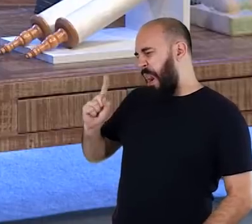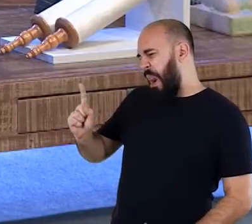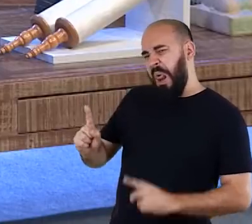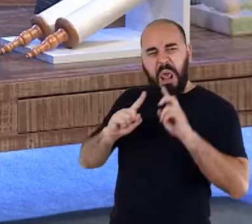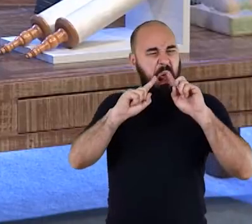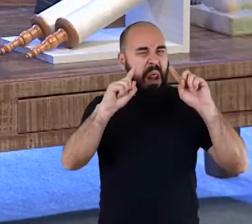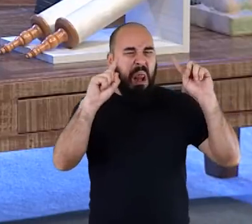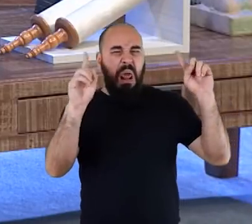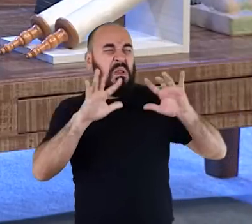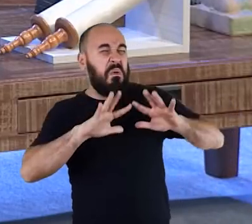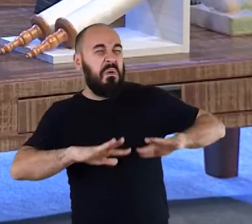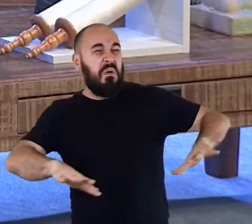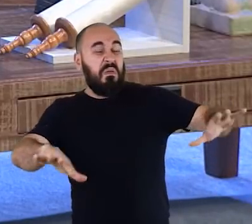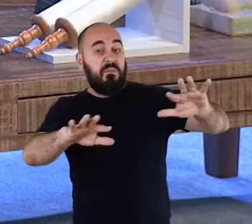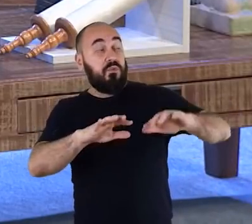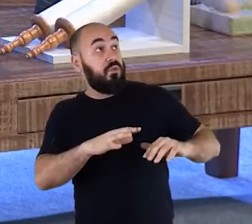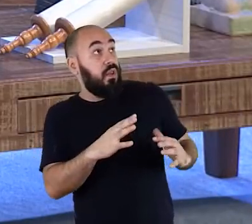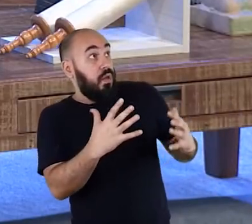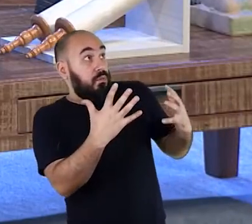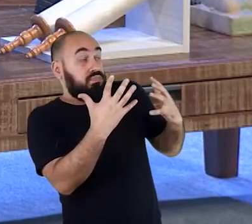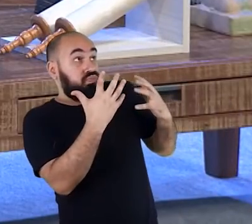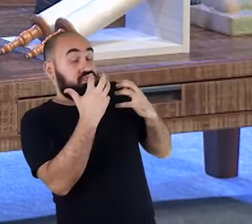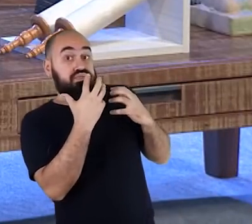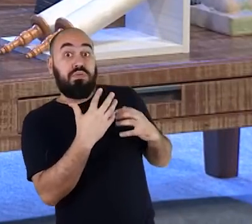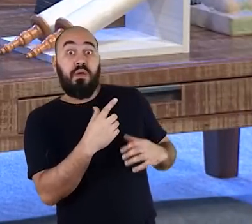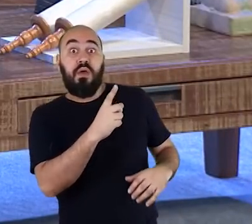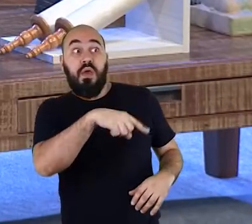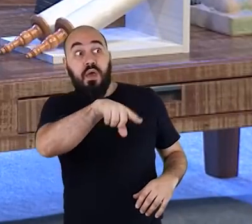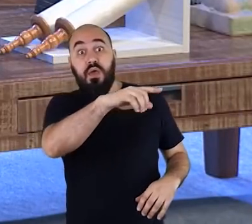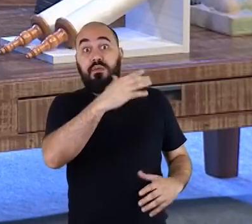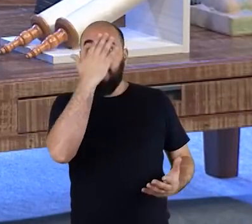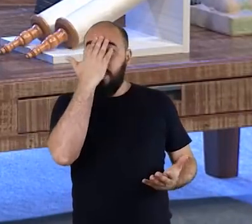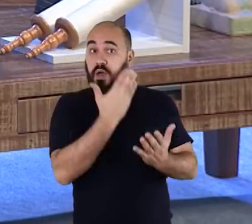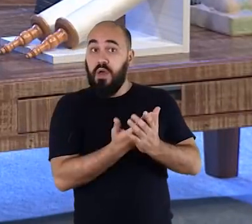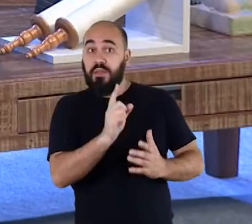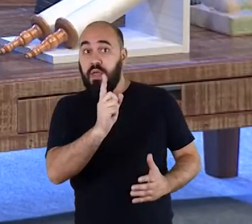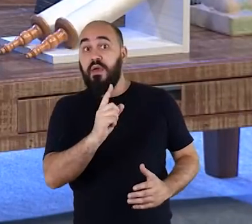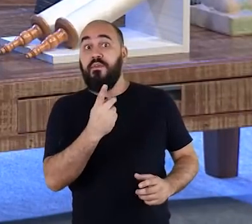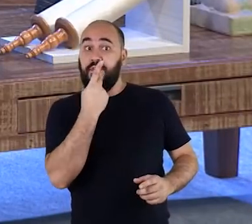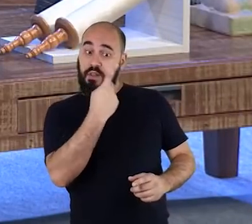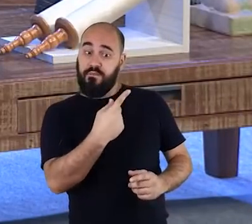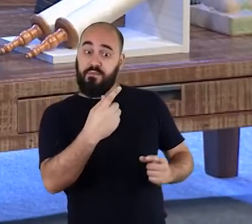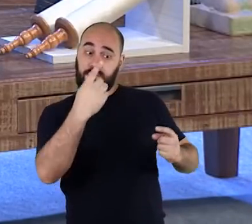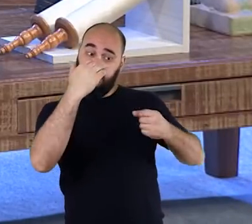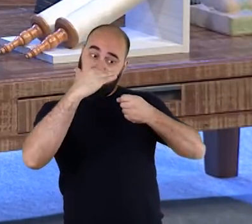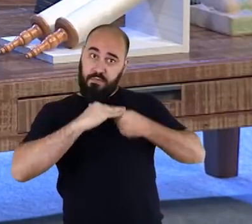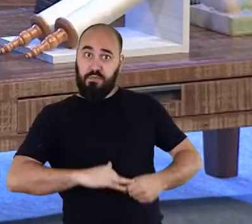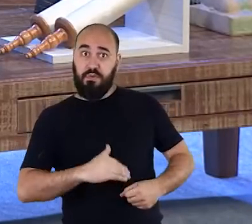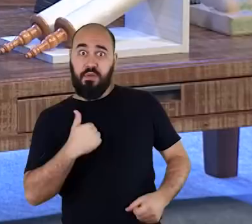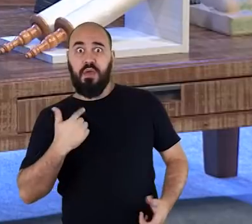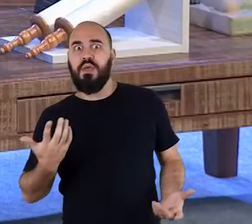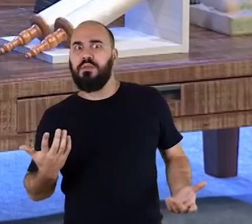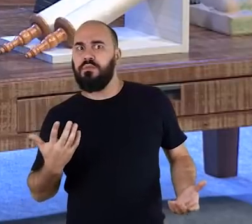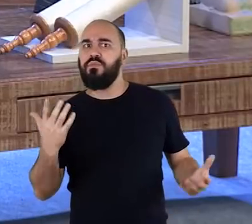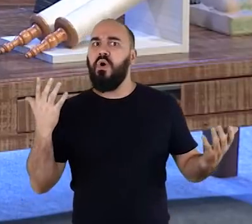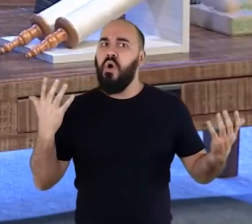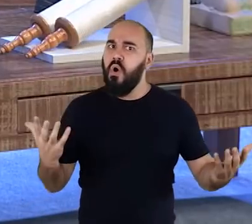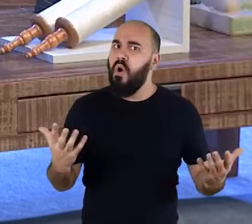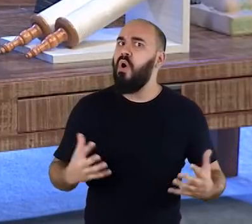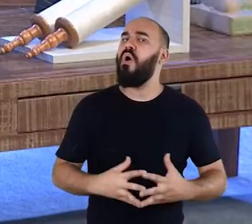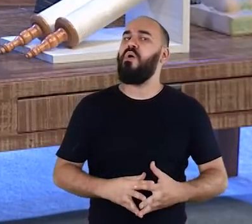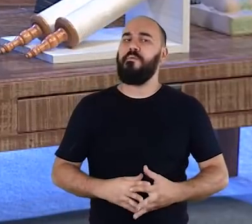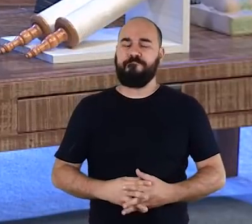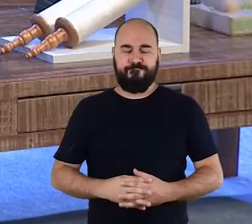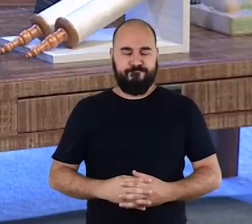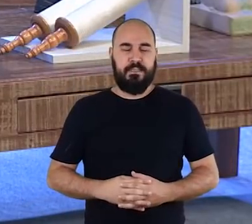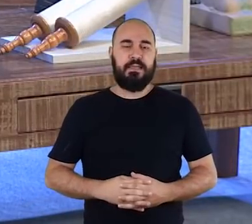um personagem bíblico que os céticos diziam não existir. Lembre-se, nessa época ainda não havia sido descoberta